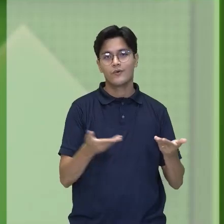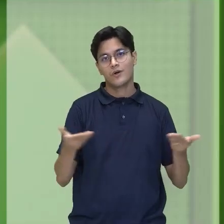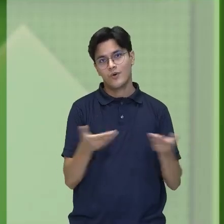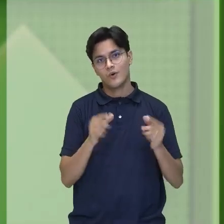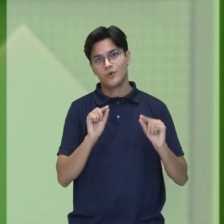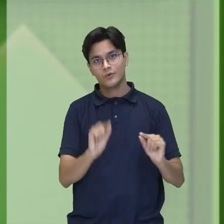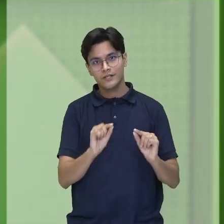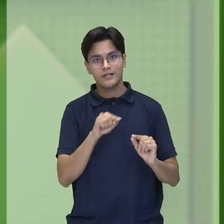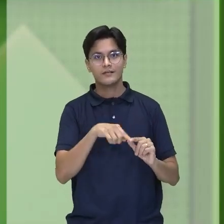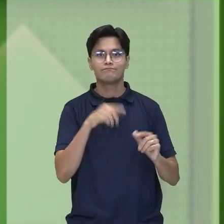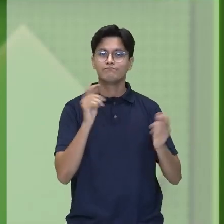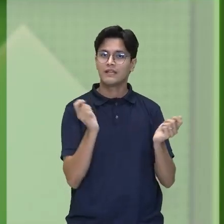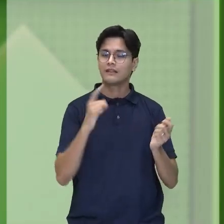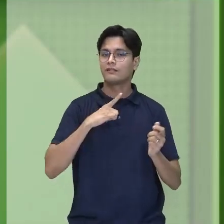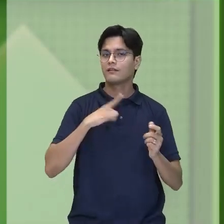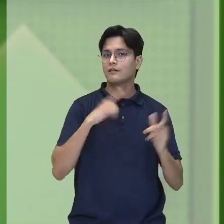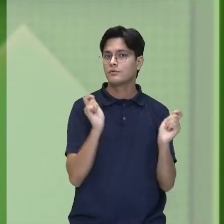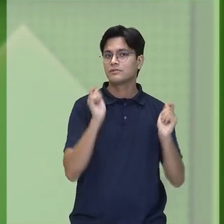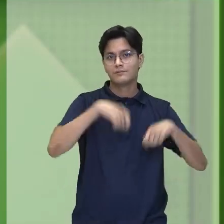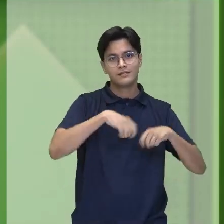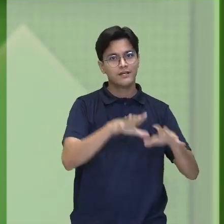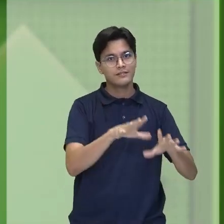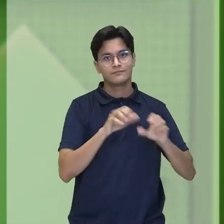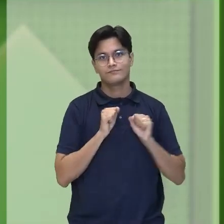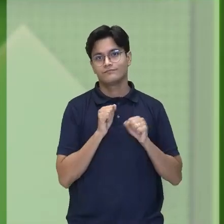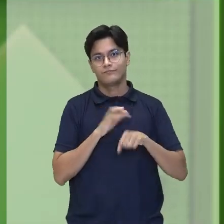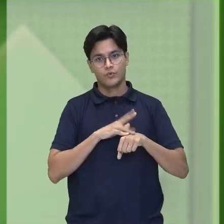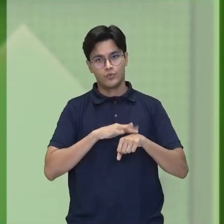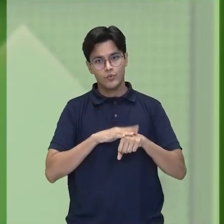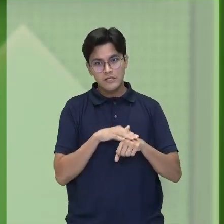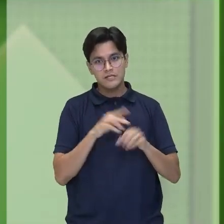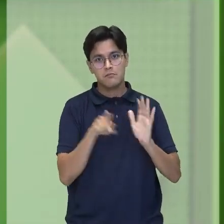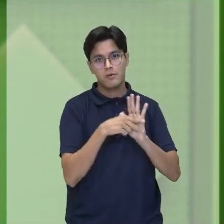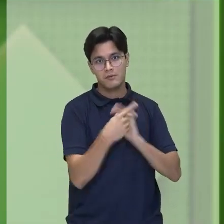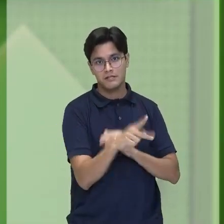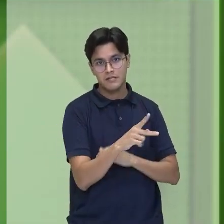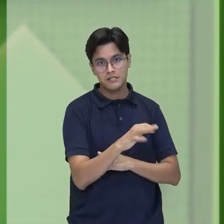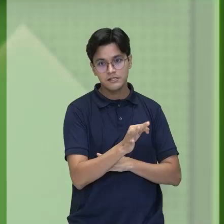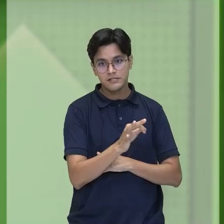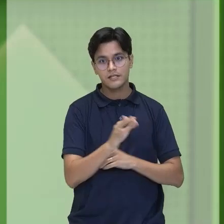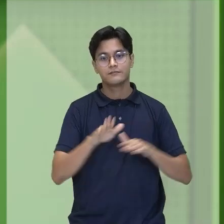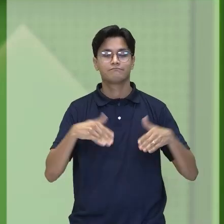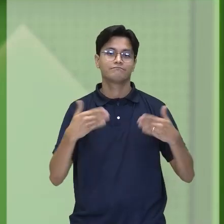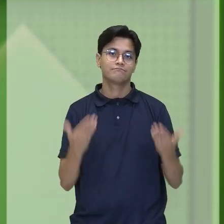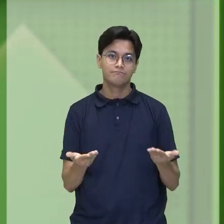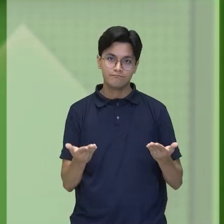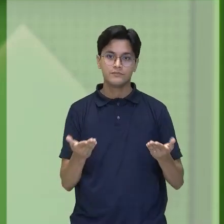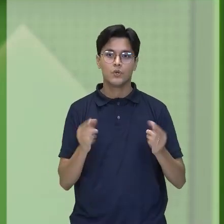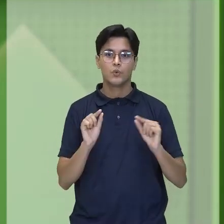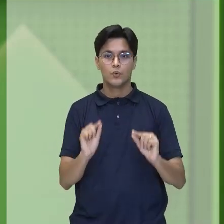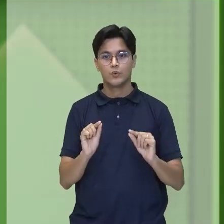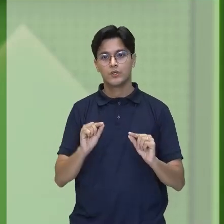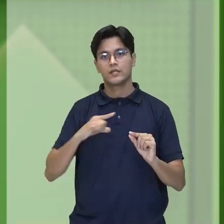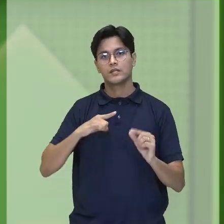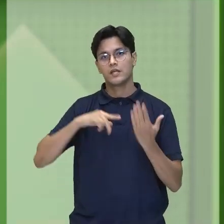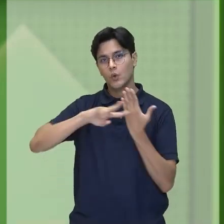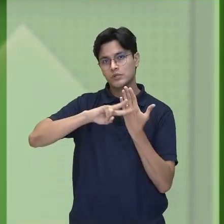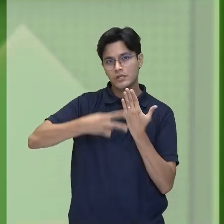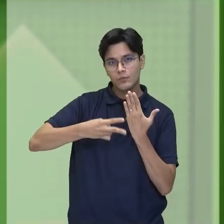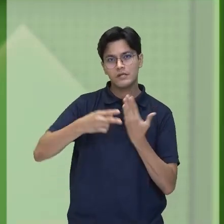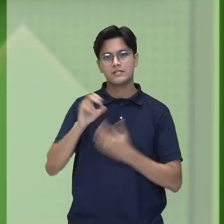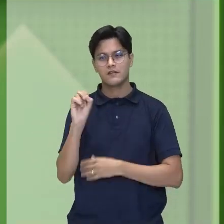circulavam apenas nesses animais. E aí, com isso, a gente está, então, suscetível a receber, né, esses vírus,